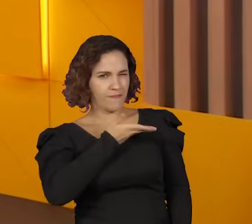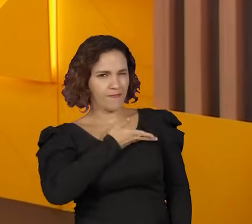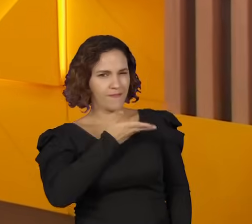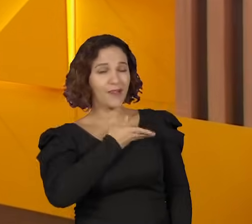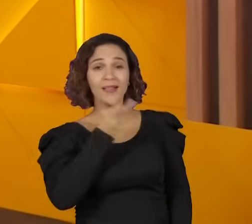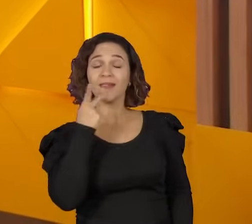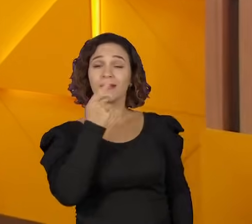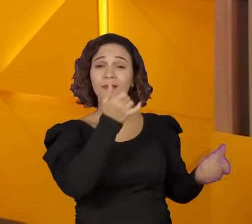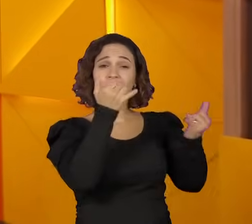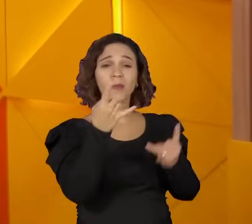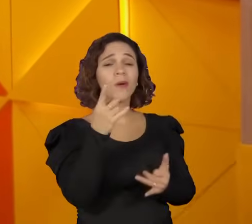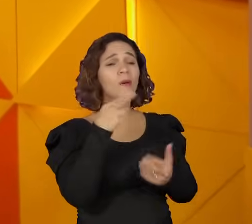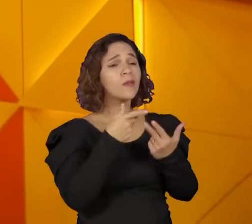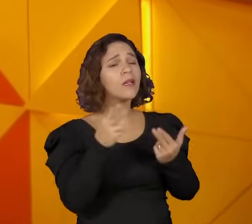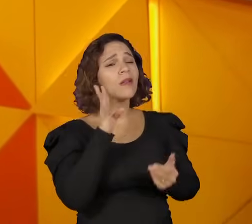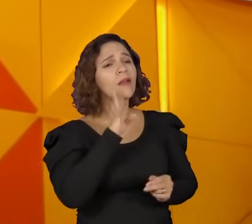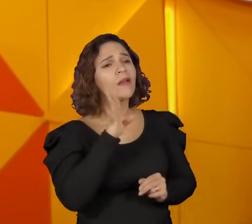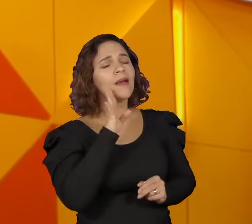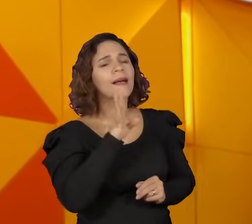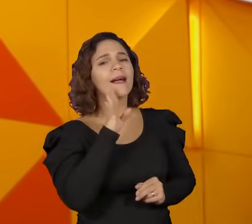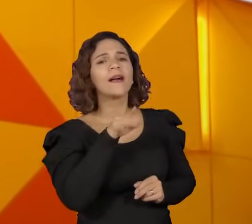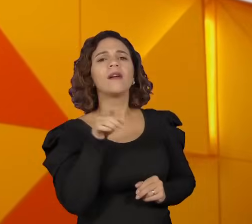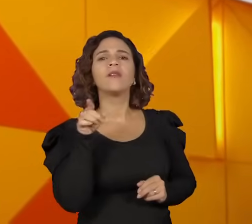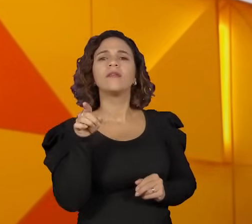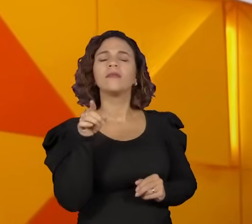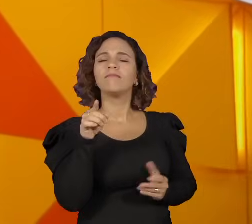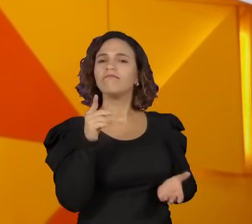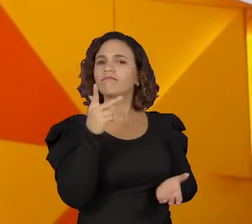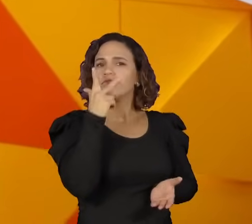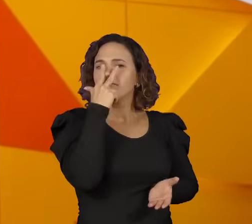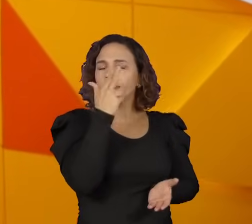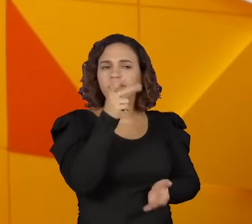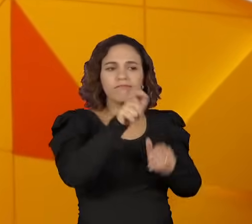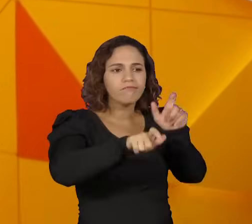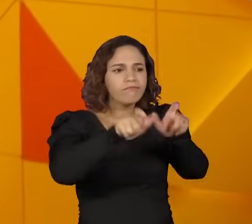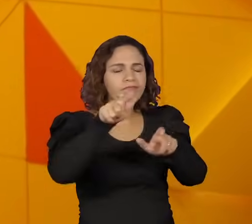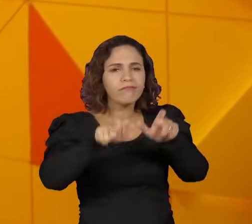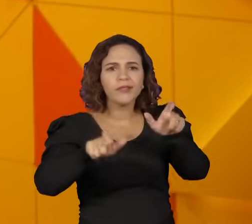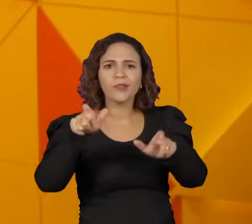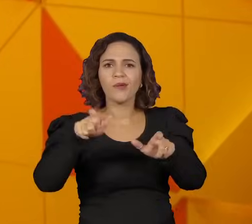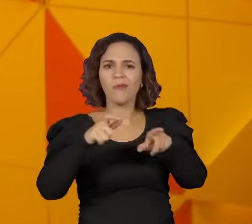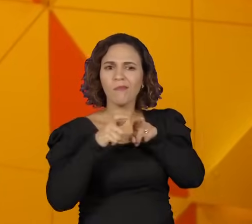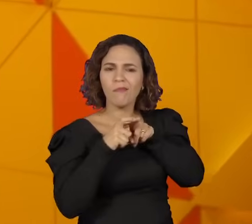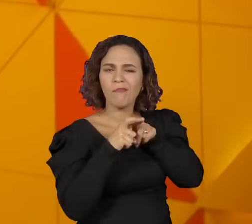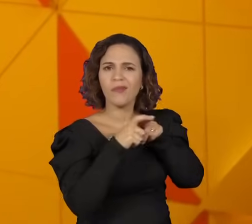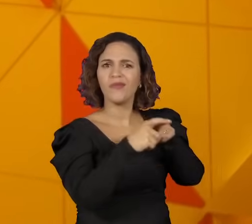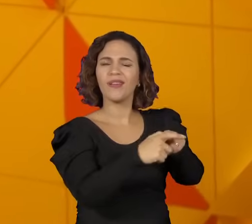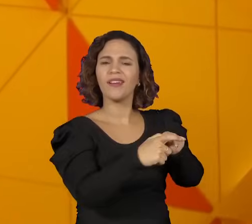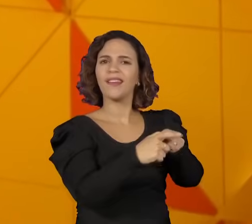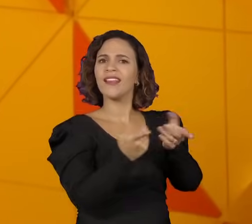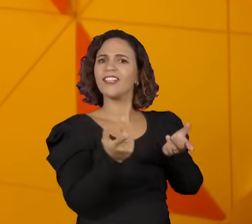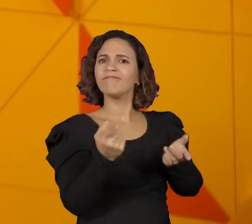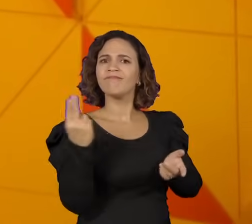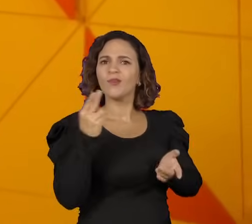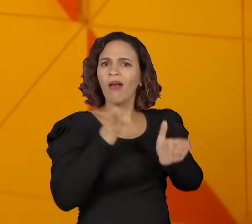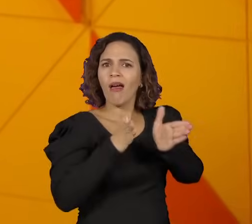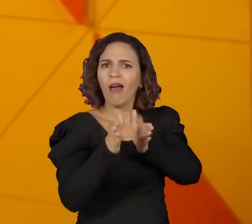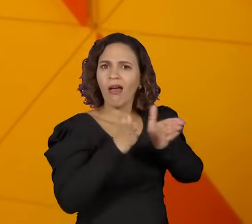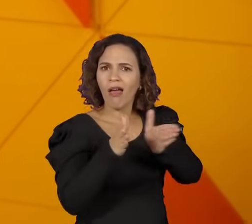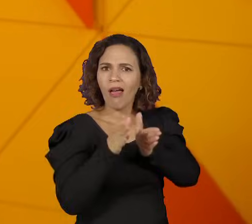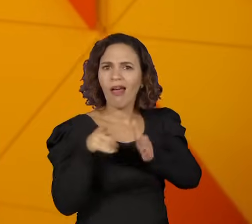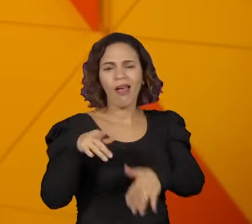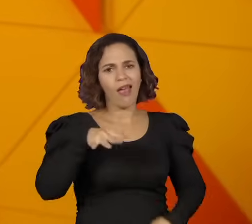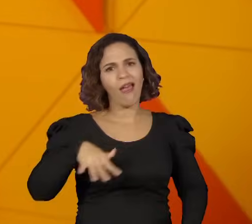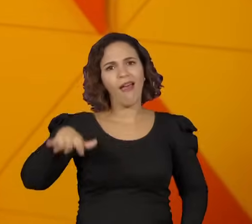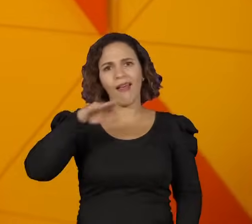ali na reportagem, que é sobre essa distância que existe entre a periferia, a margem e o